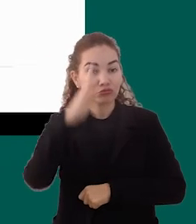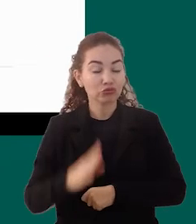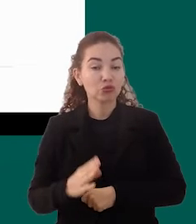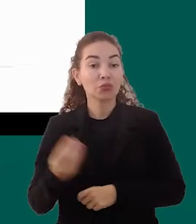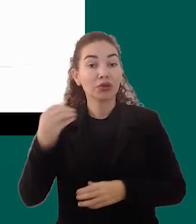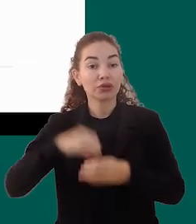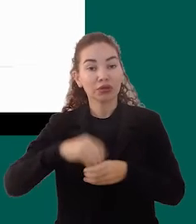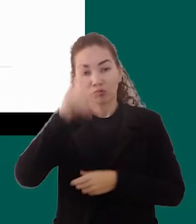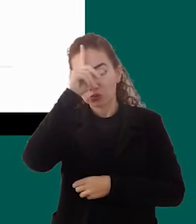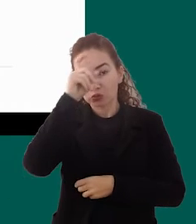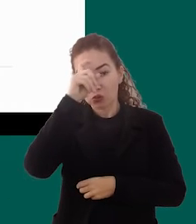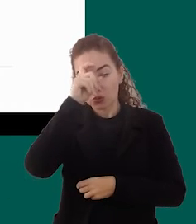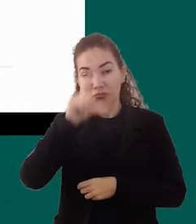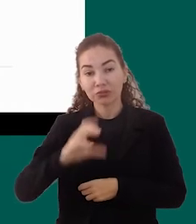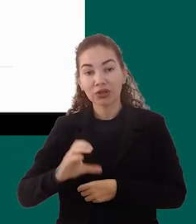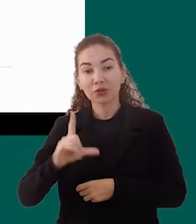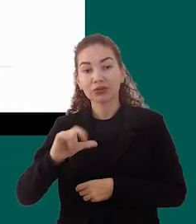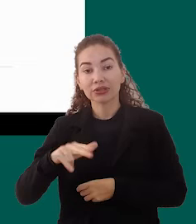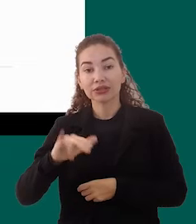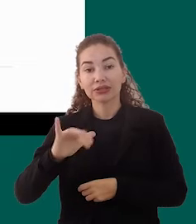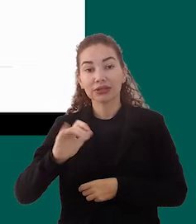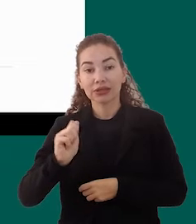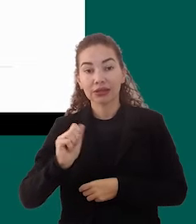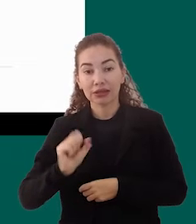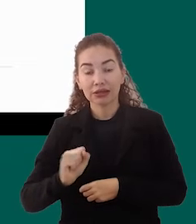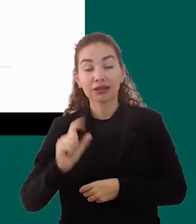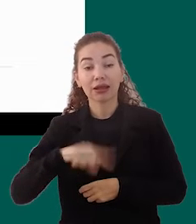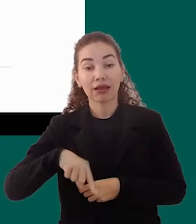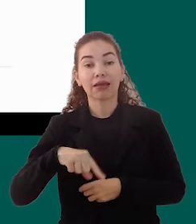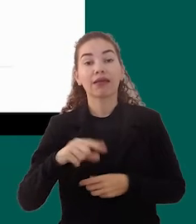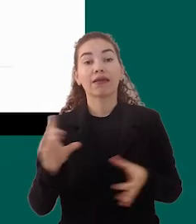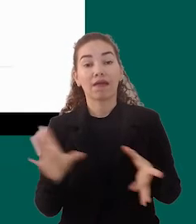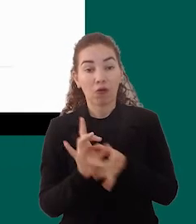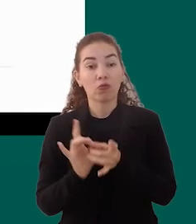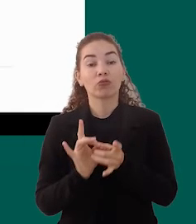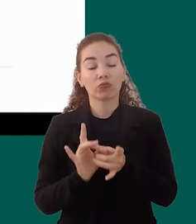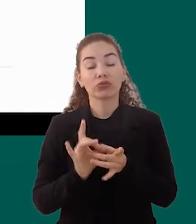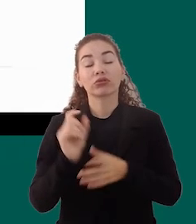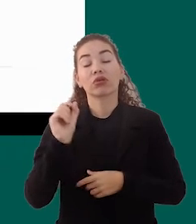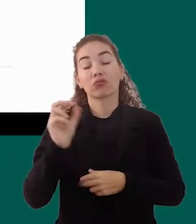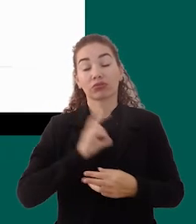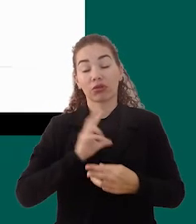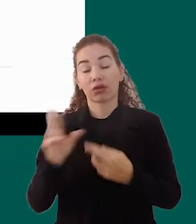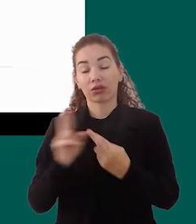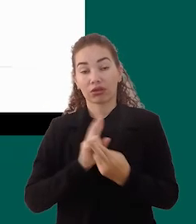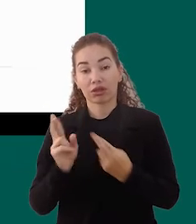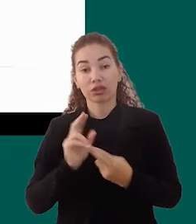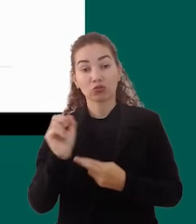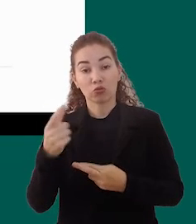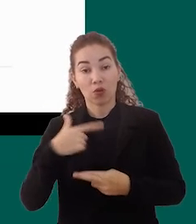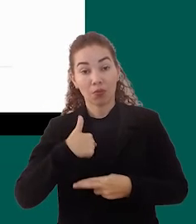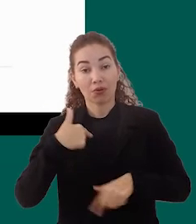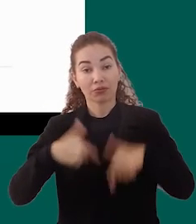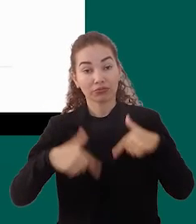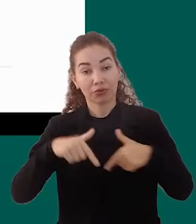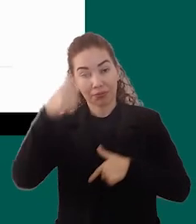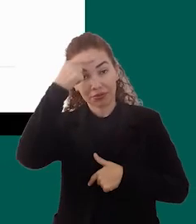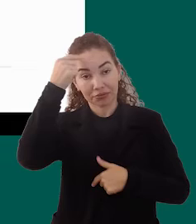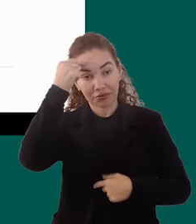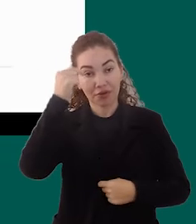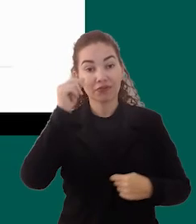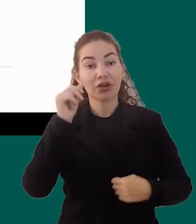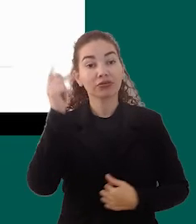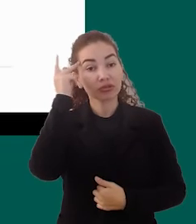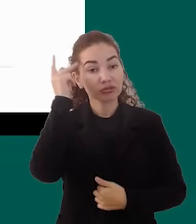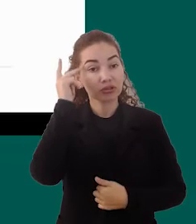Hospital das Clínicas, que é o hospital, né, relacionado à Universidade de São Paulo, no qual eu trabalho, e aí